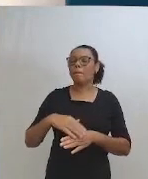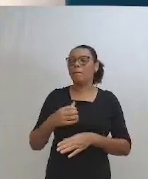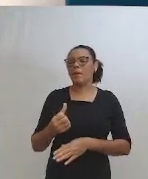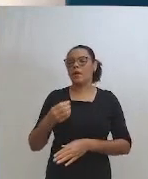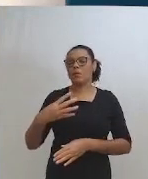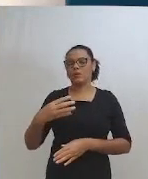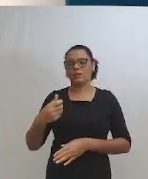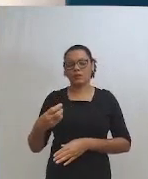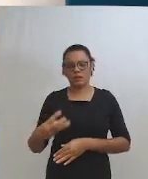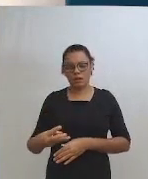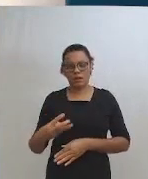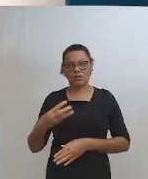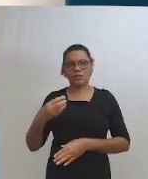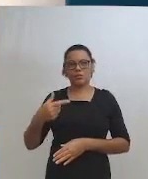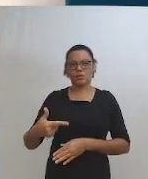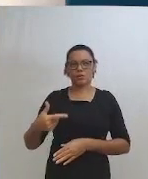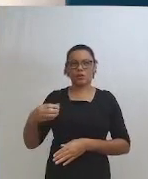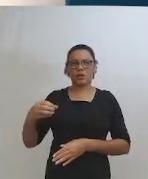643.211.